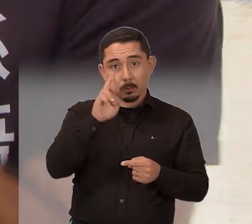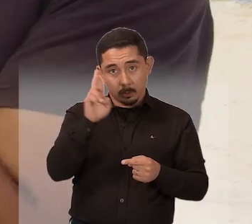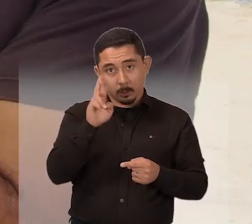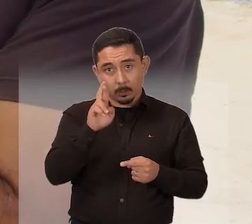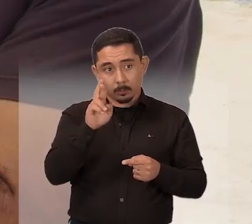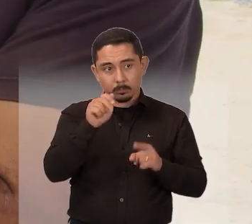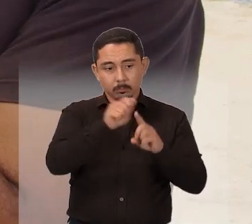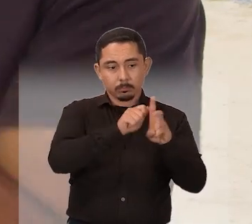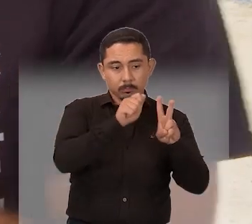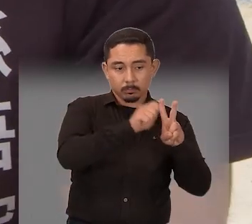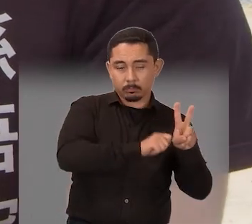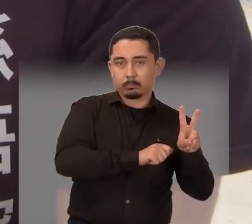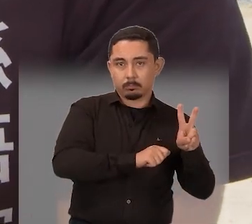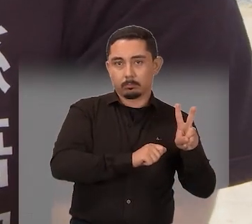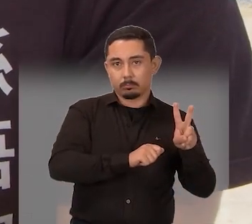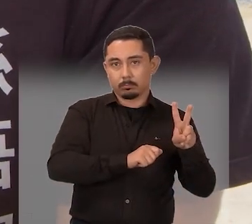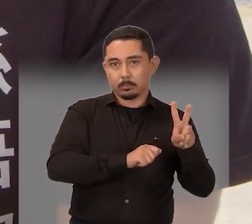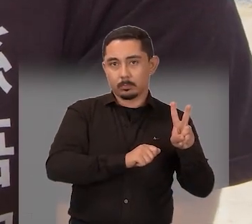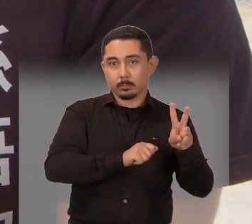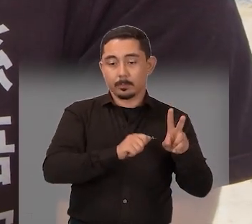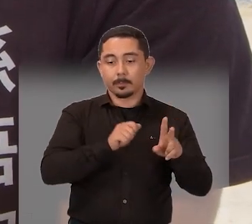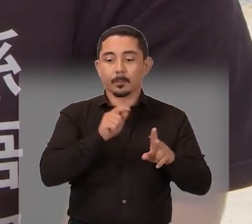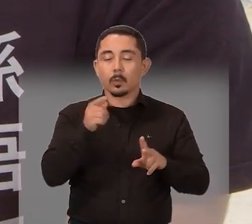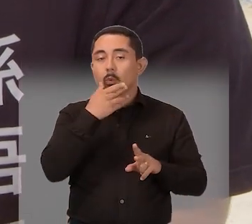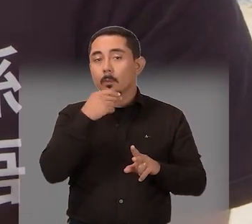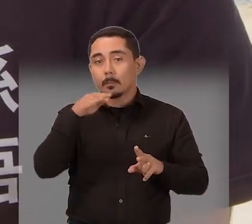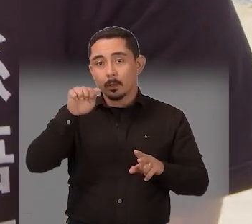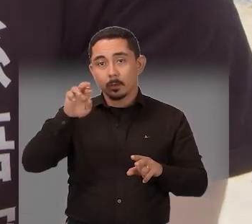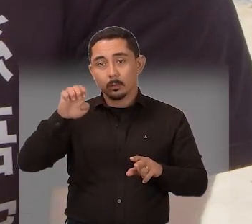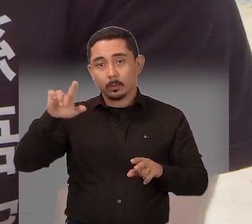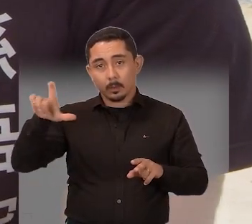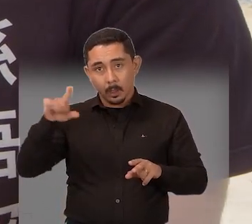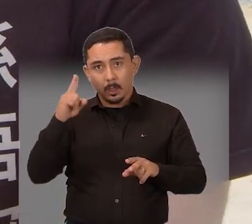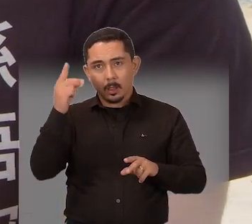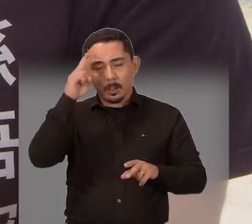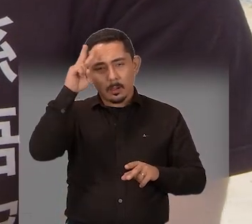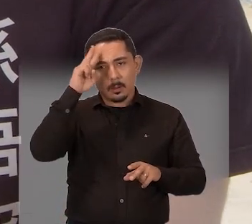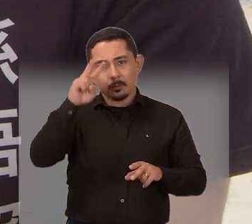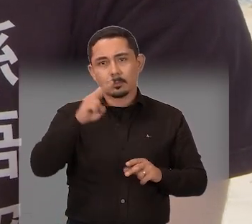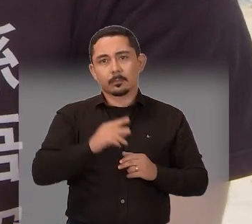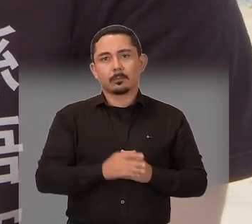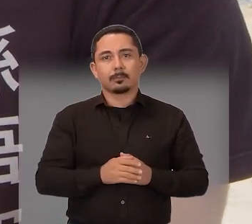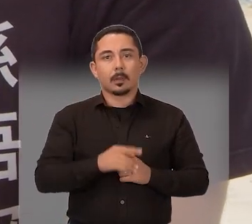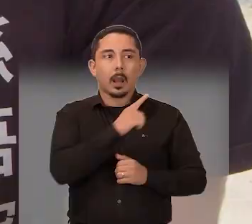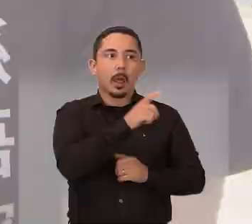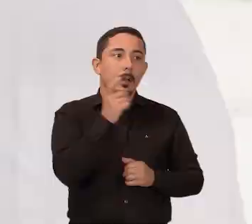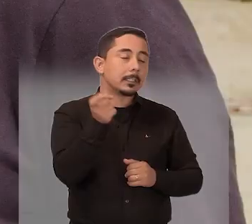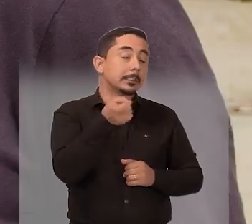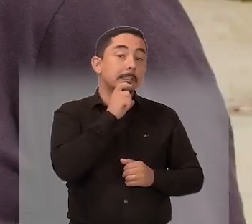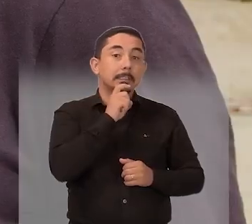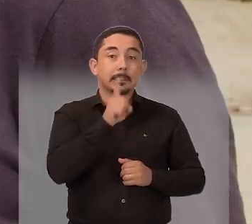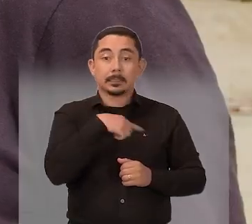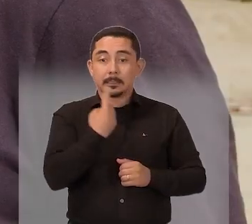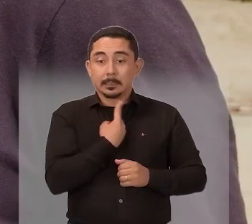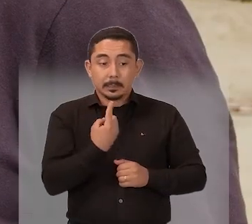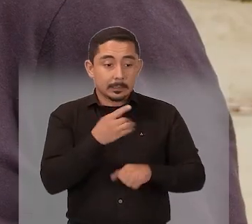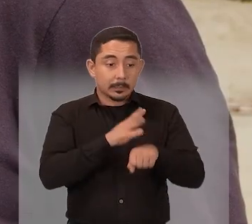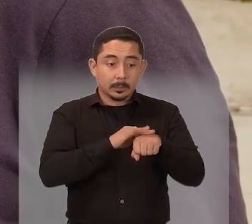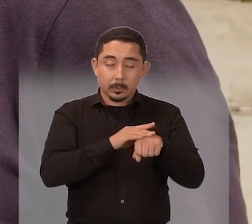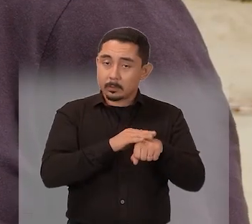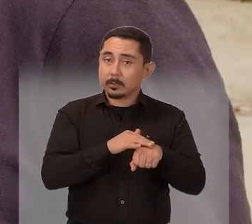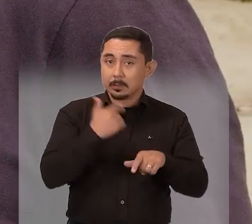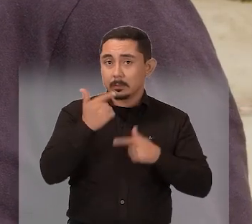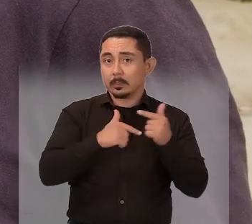de R$4.000 por 2 meses de trabalho. Seu Manuel relembra o que viveu. E lá muito frio, a